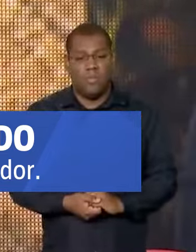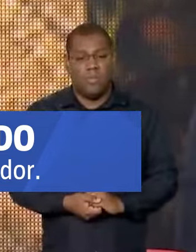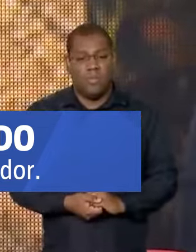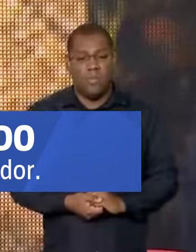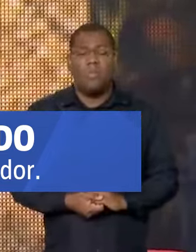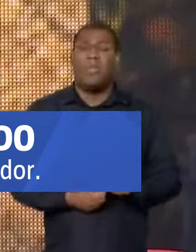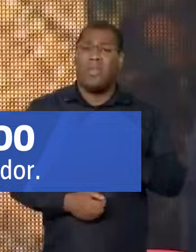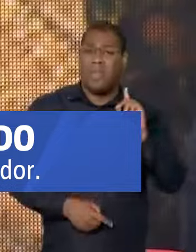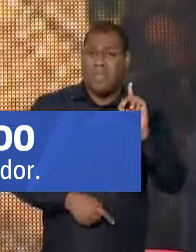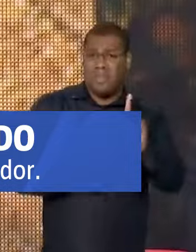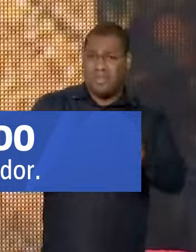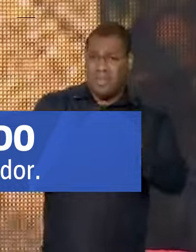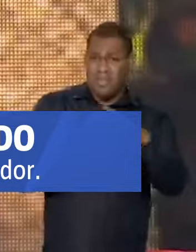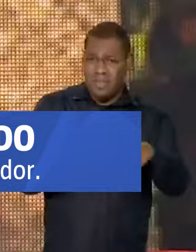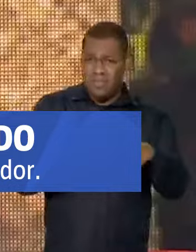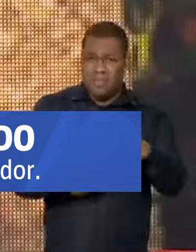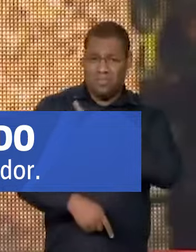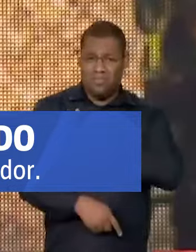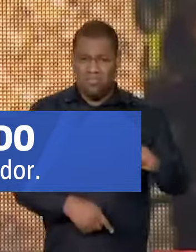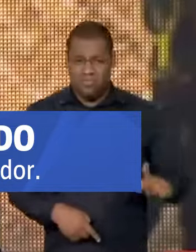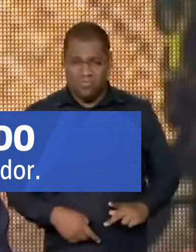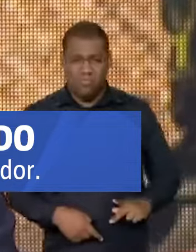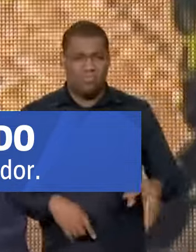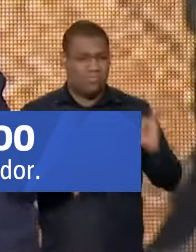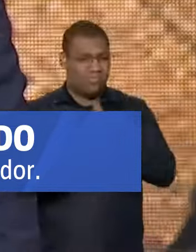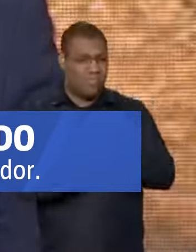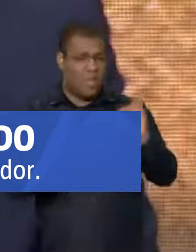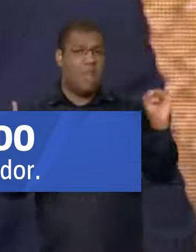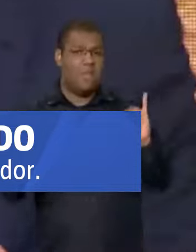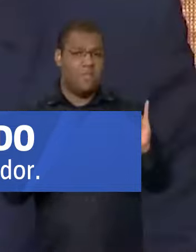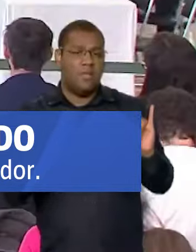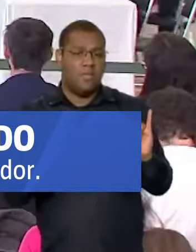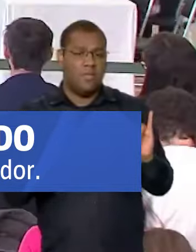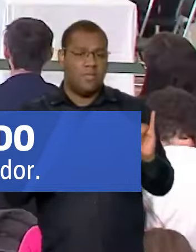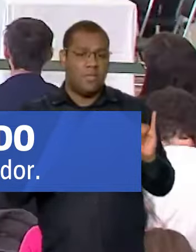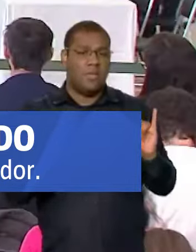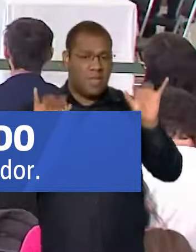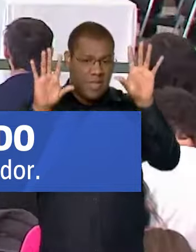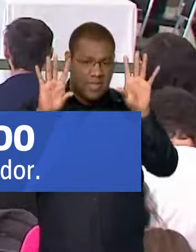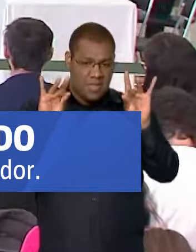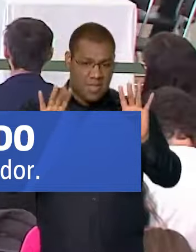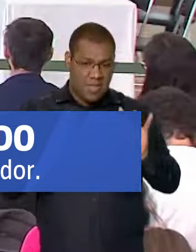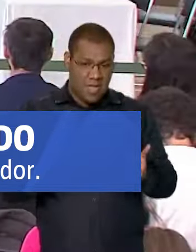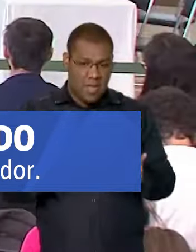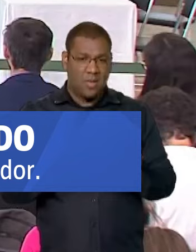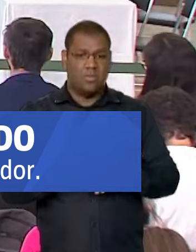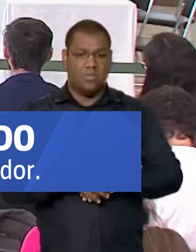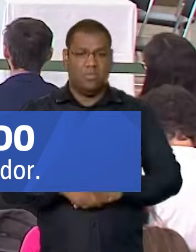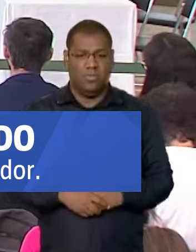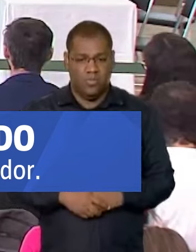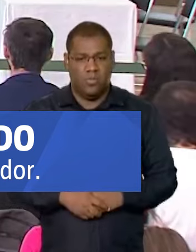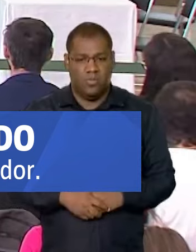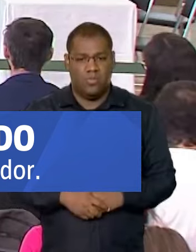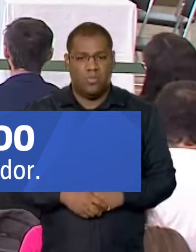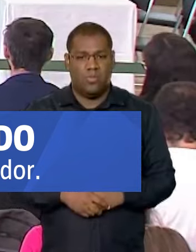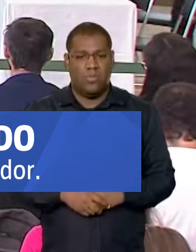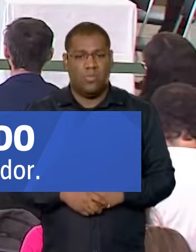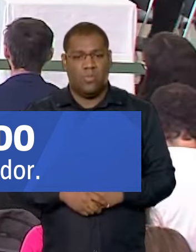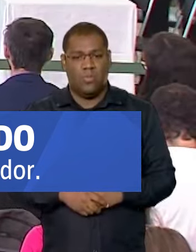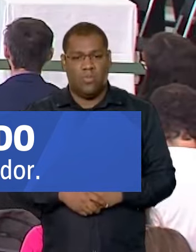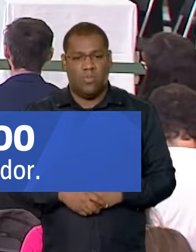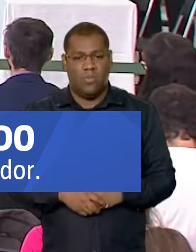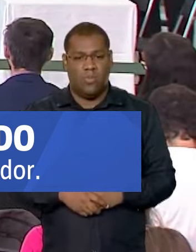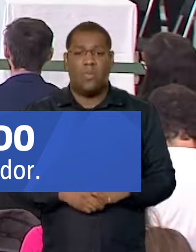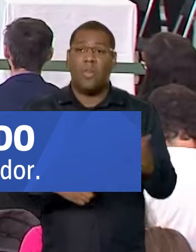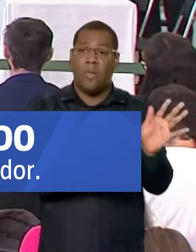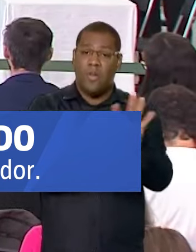anunciar em termos eh concretos eh a parte material ela tá equacionada a parte